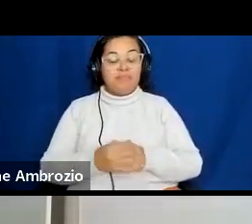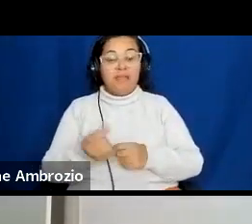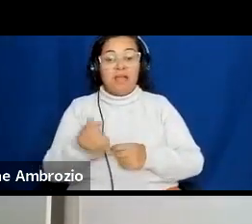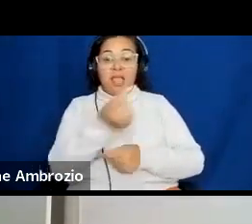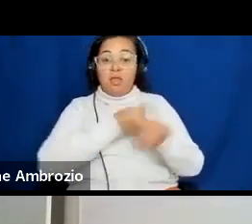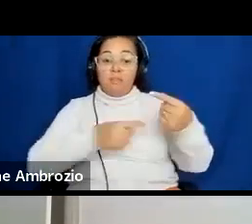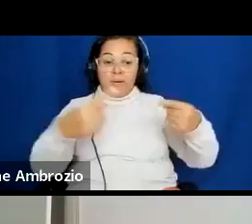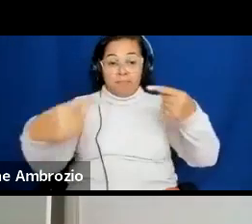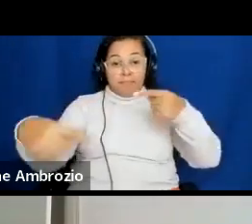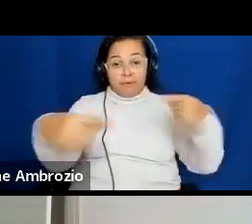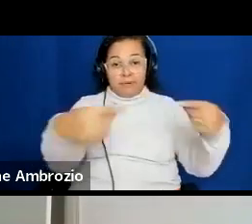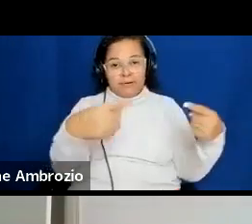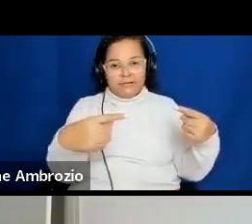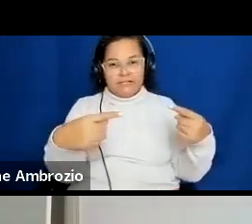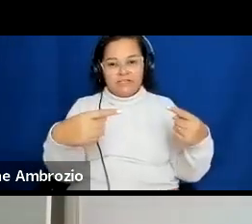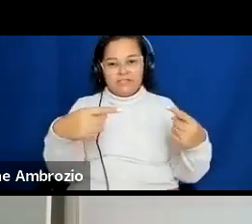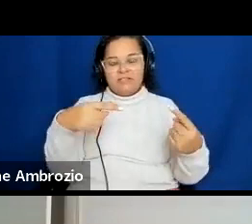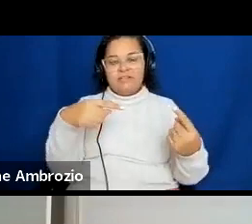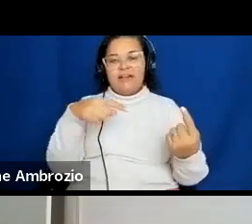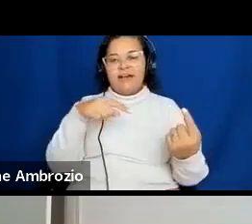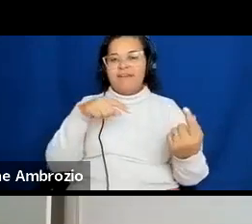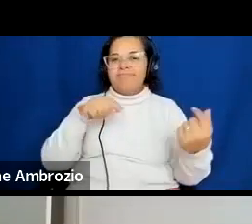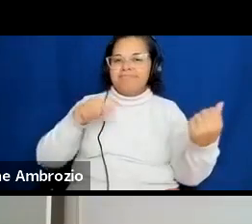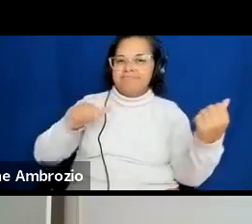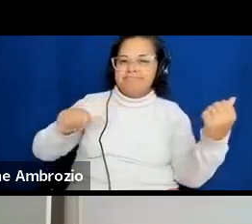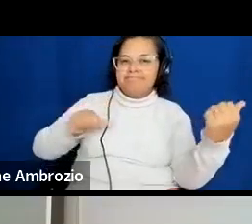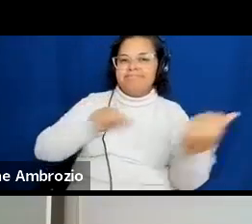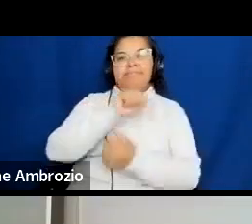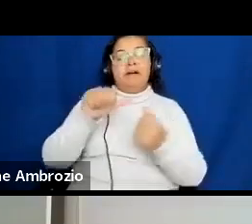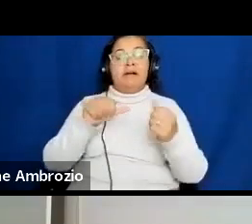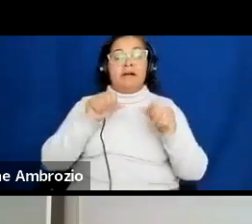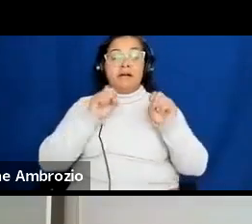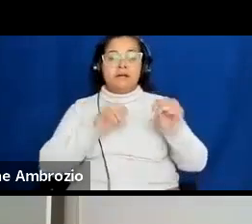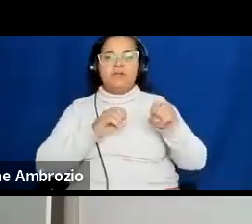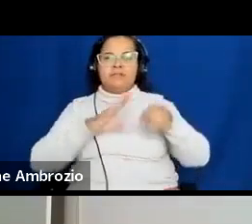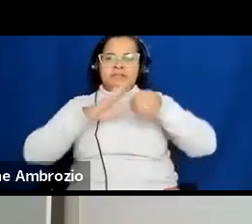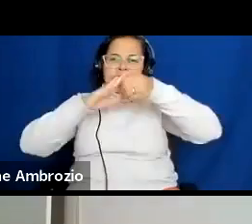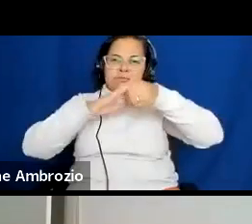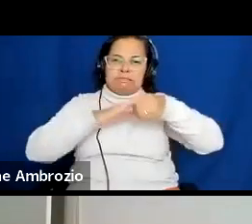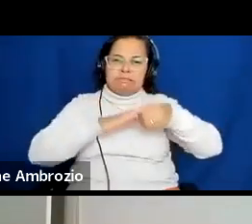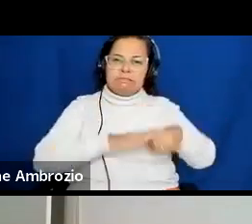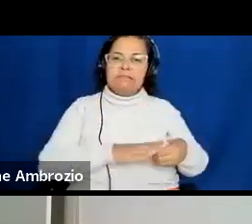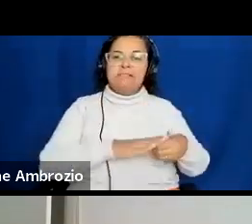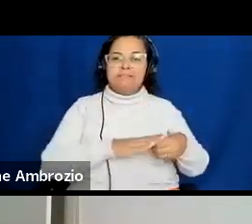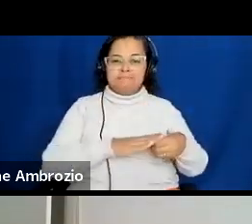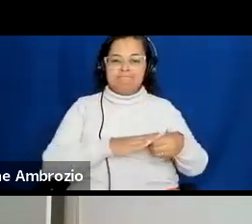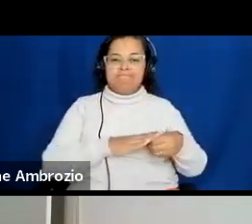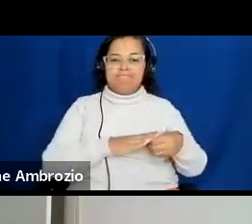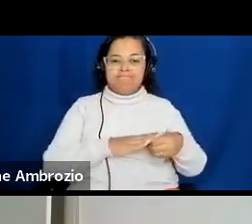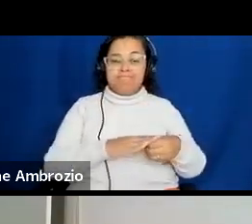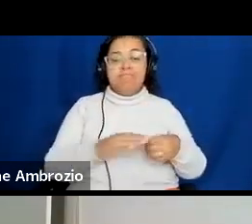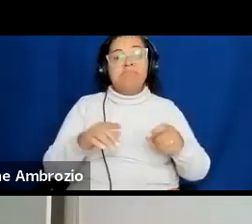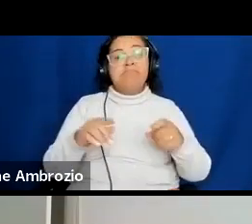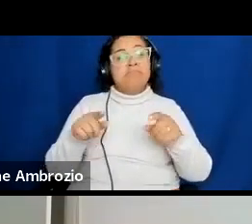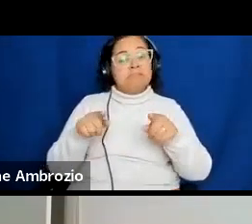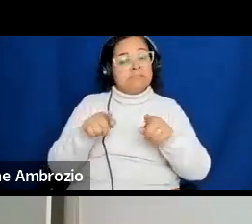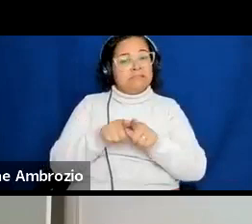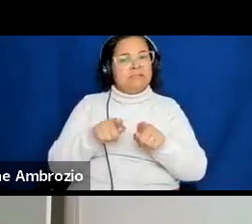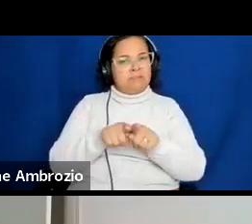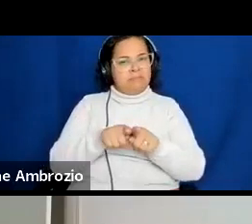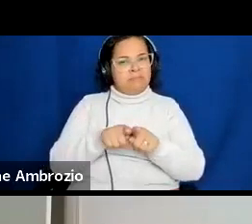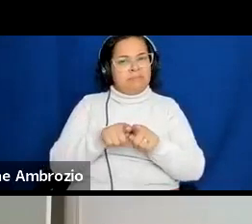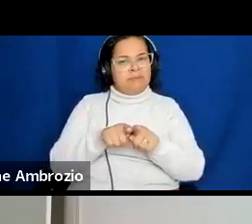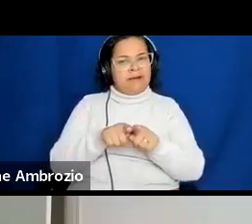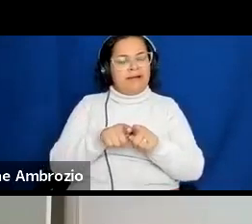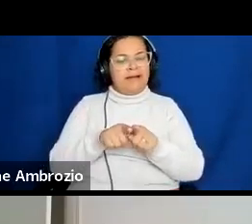estão transformando a educação em uma educação opressora e, consequentemente, em um produto. Então, minha